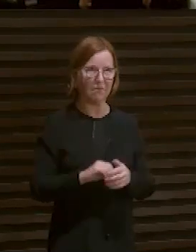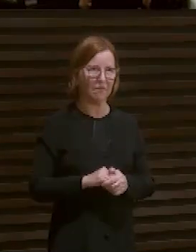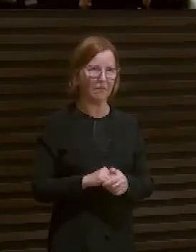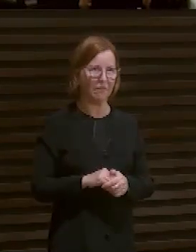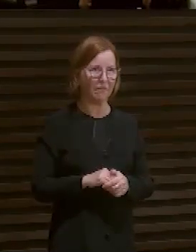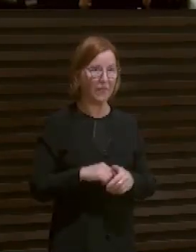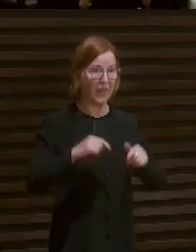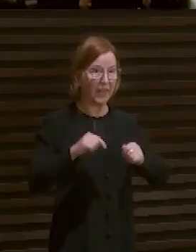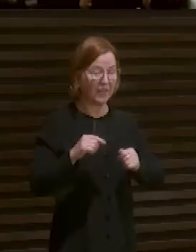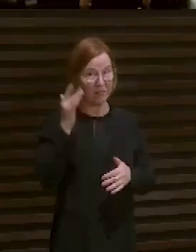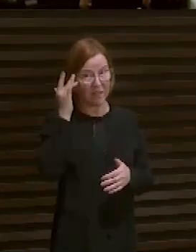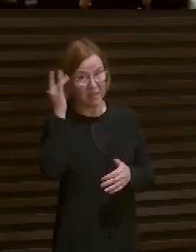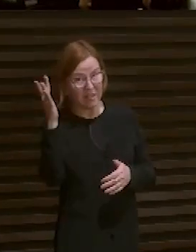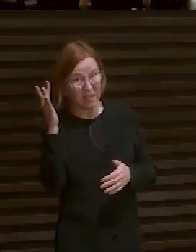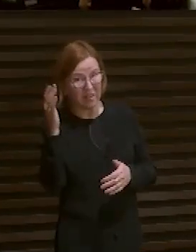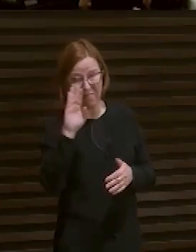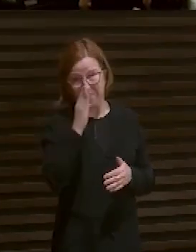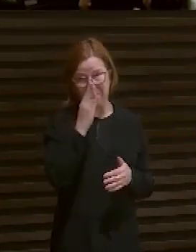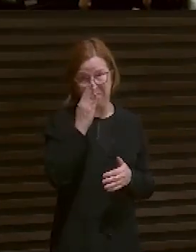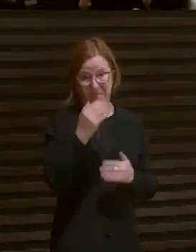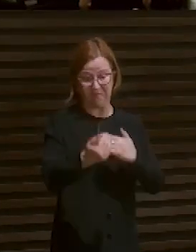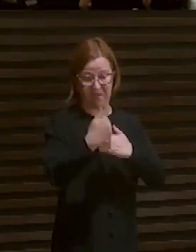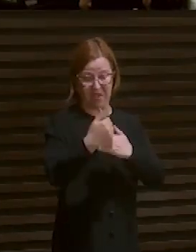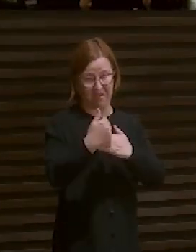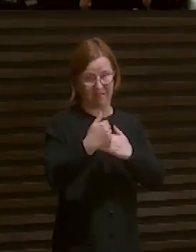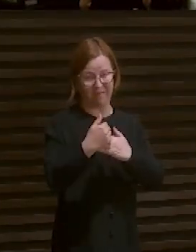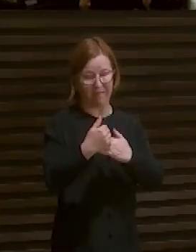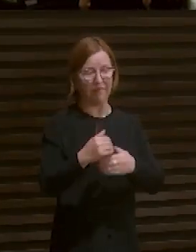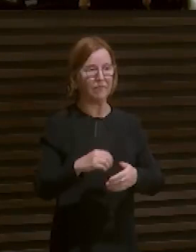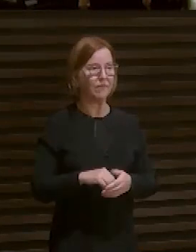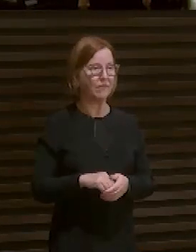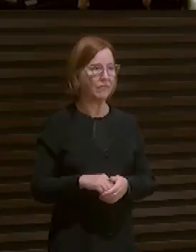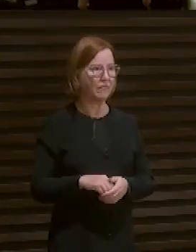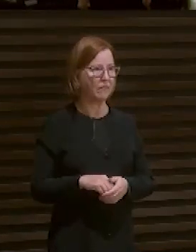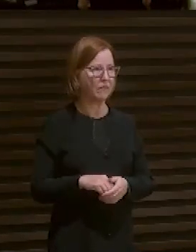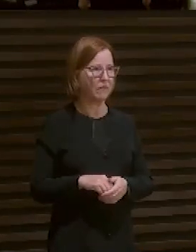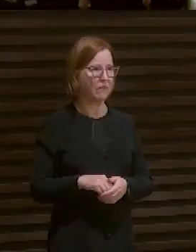Aqui a facilidade do engano entra com muito.